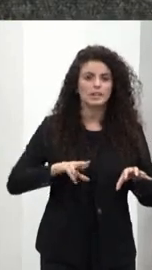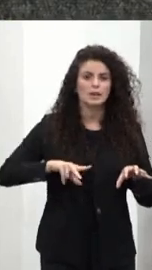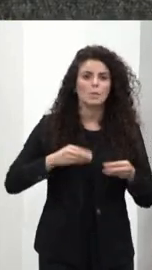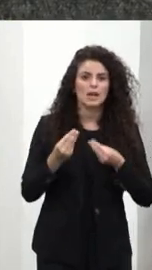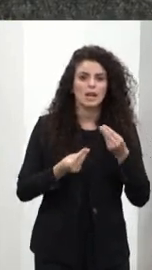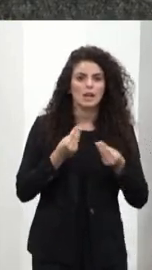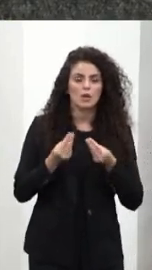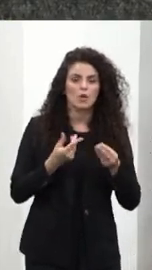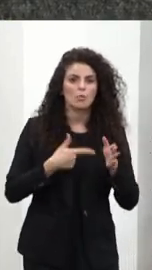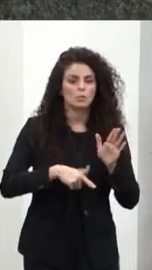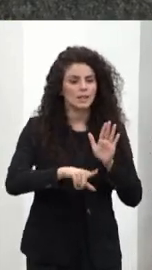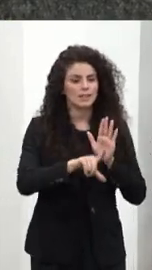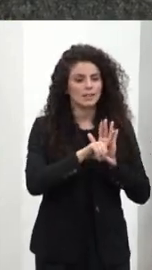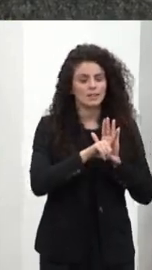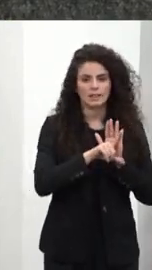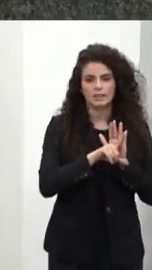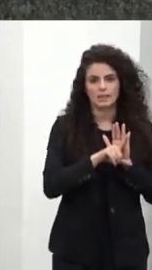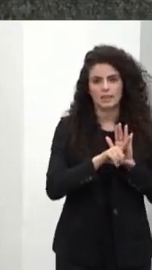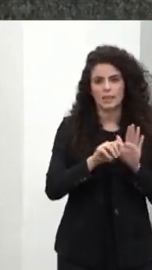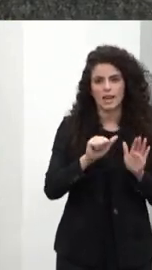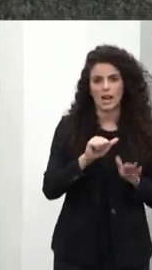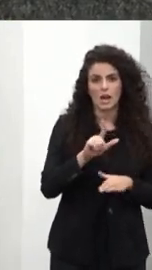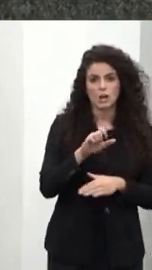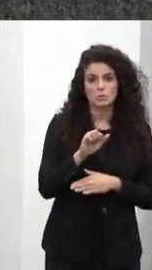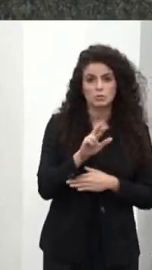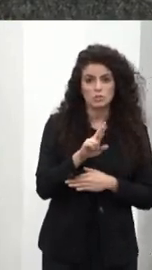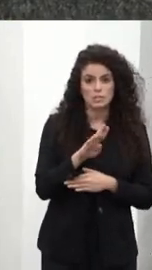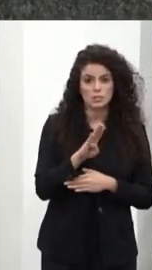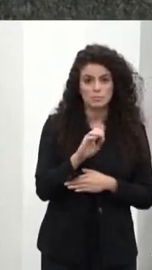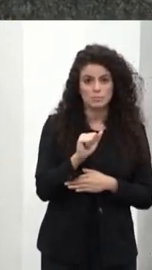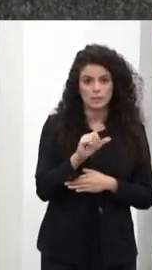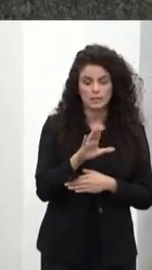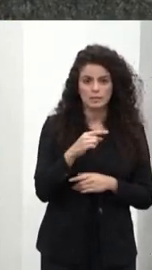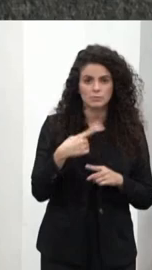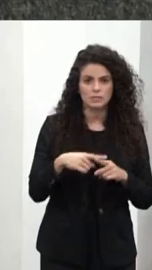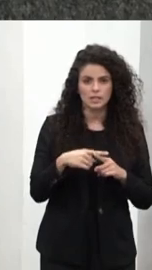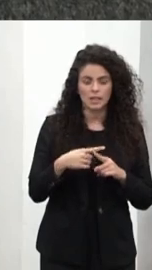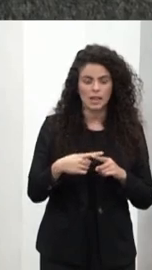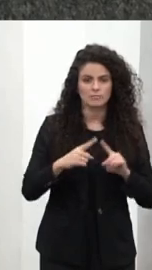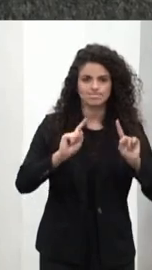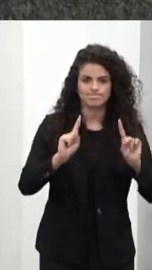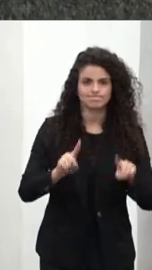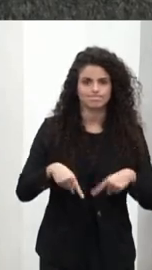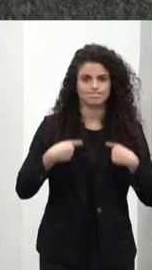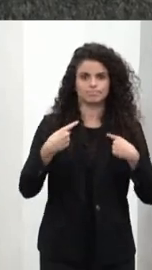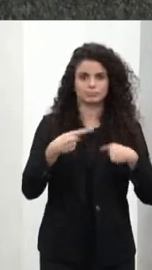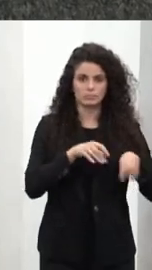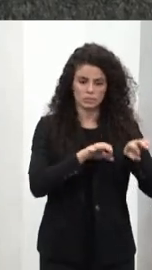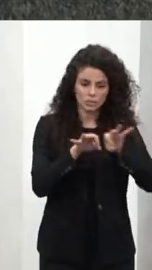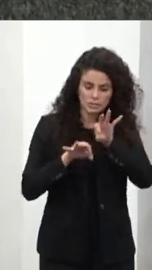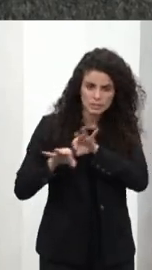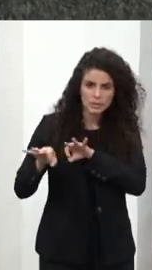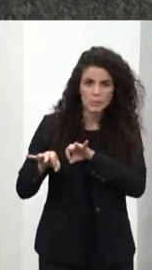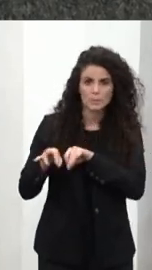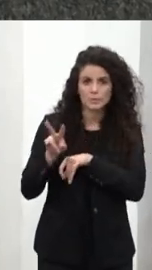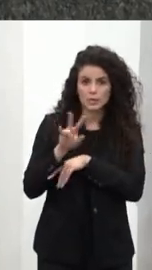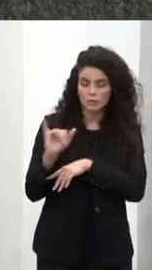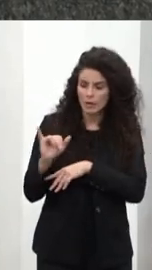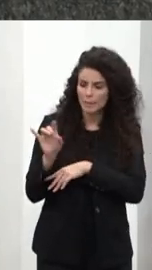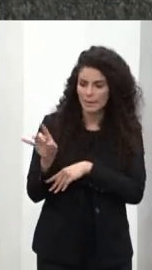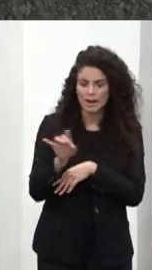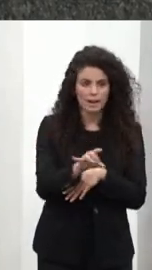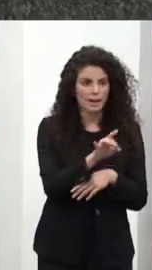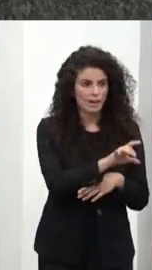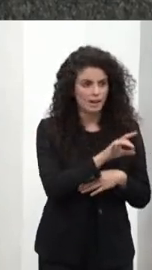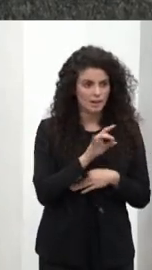vai tudo para o estado automático né tem essa camada mais o que é Um Desafio de operacionalização Então vai para municípios a gente tá construindo